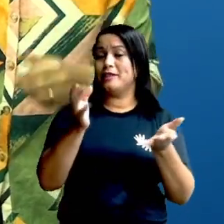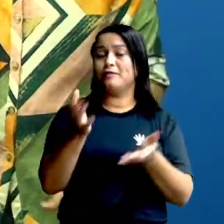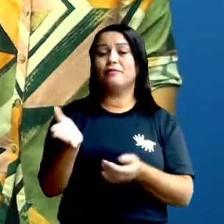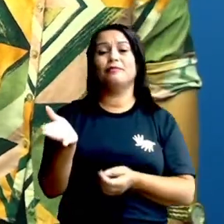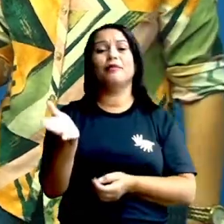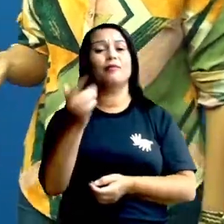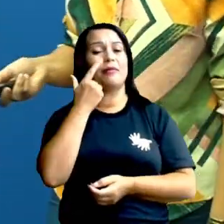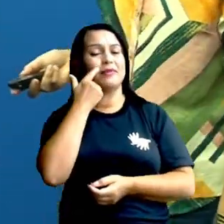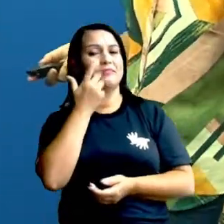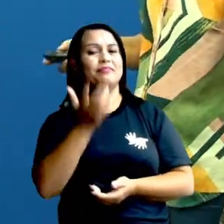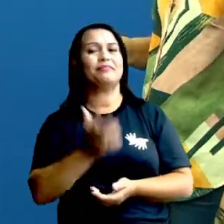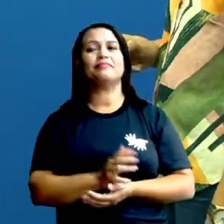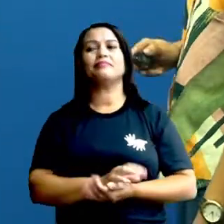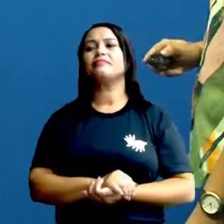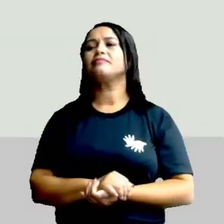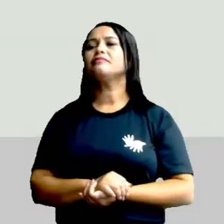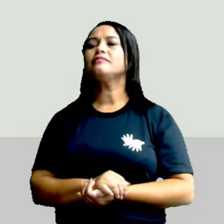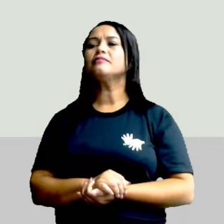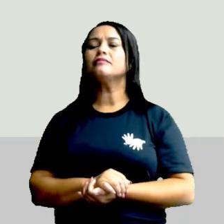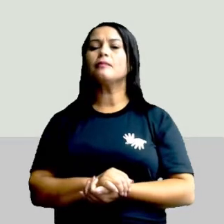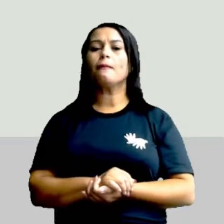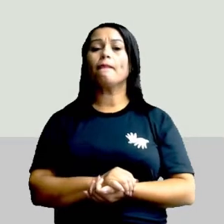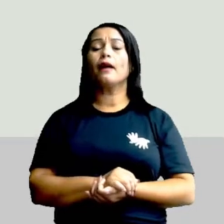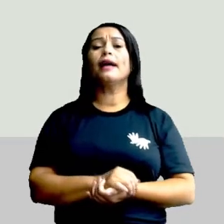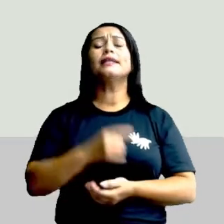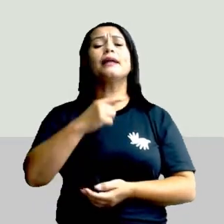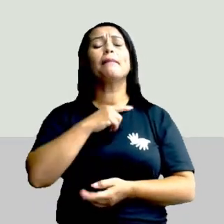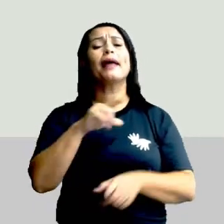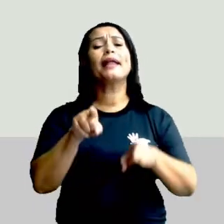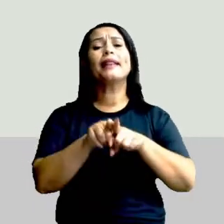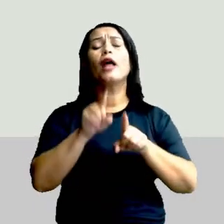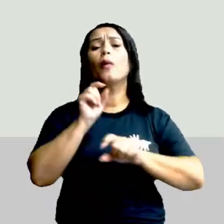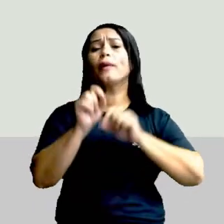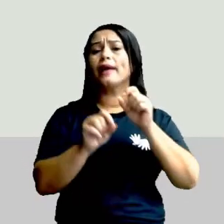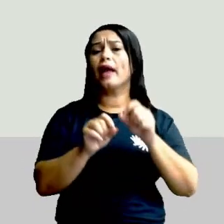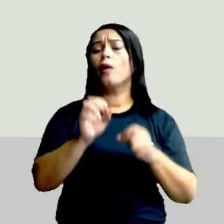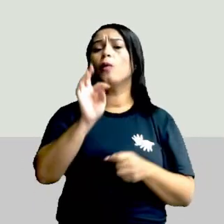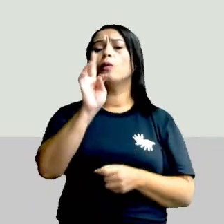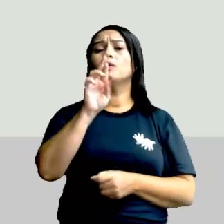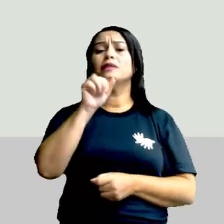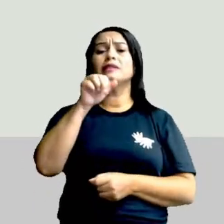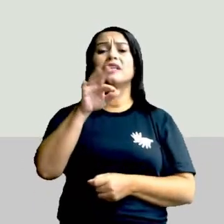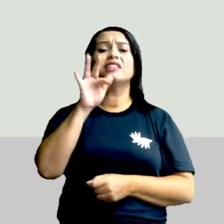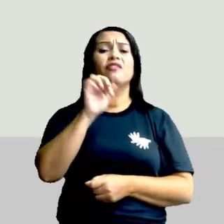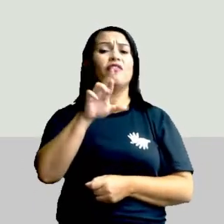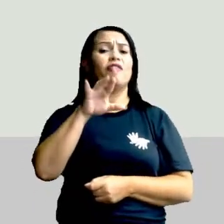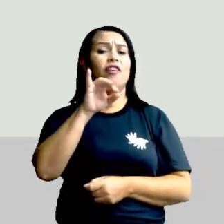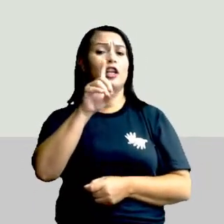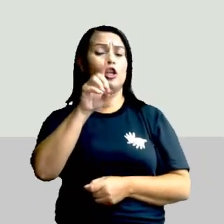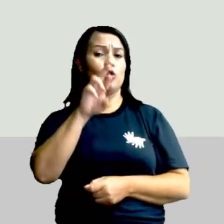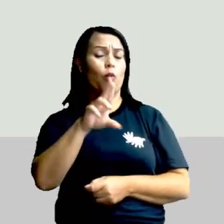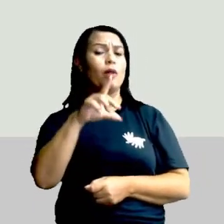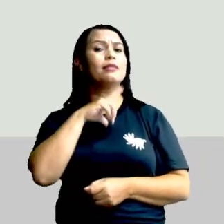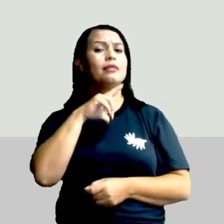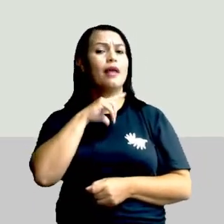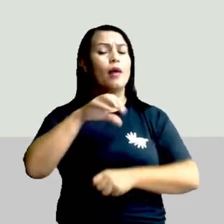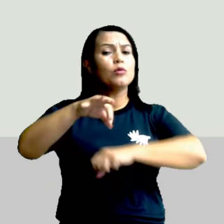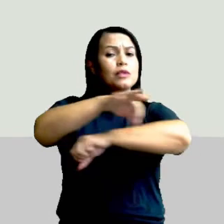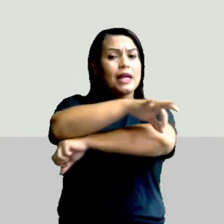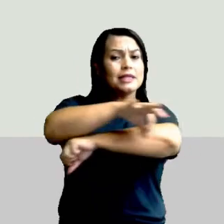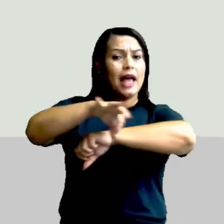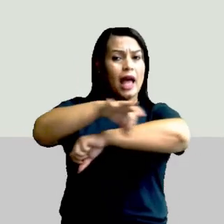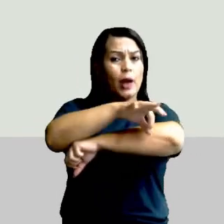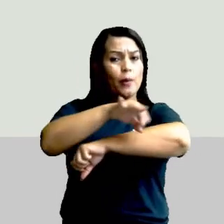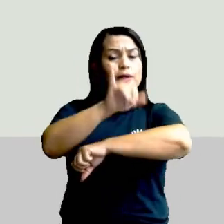então eu já e aqui também além do transferidor nós temos as réguas né e eu trouxe aqui a imagem de uma